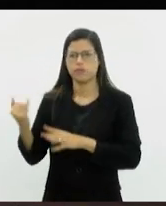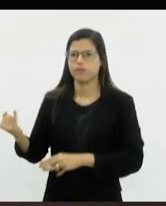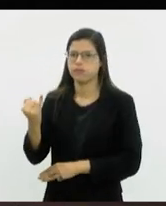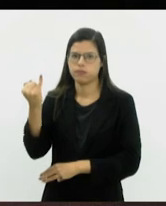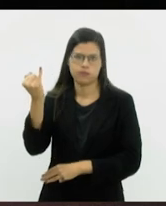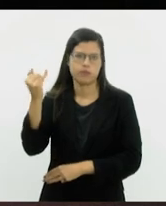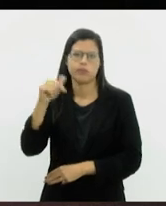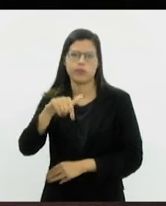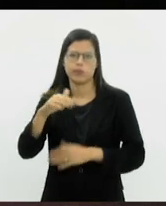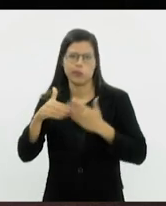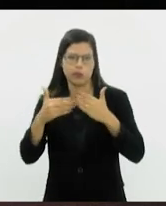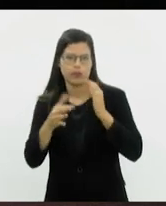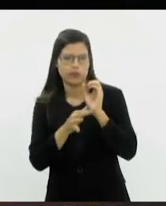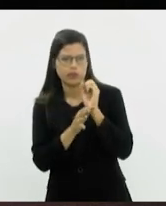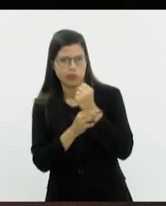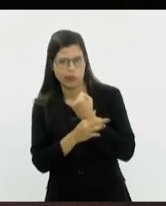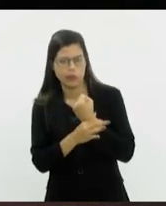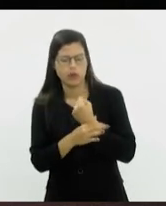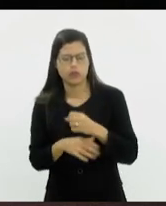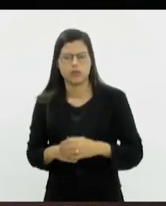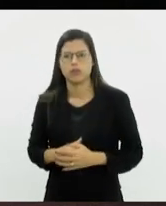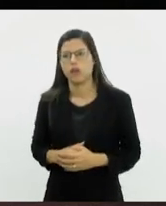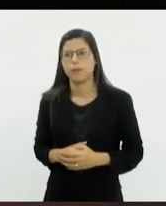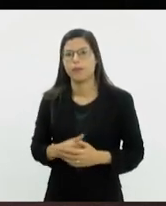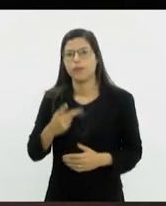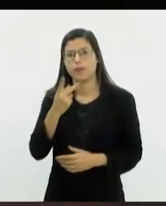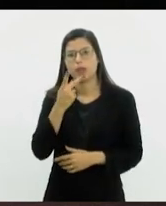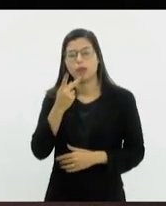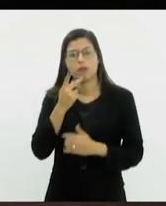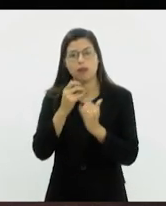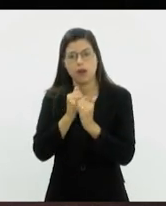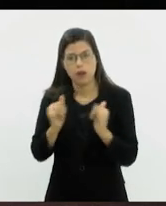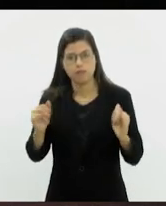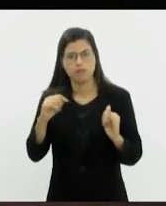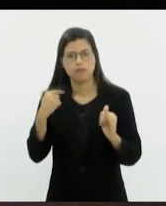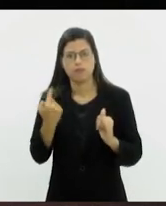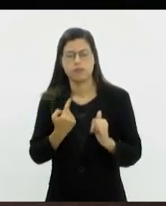segurança. E dizer que a gente tem tido essa